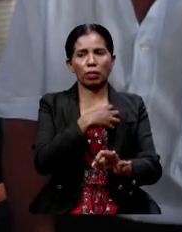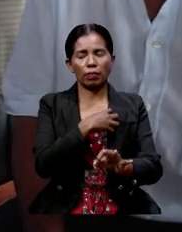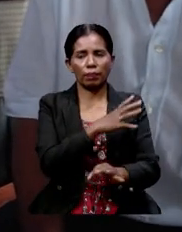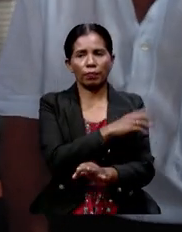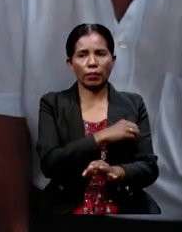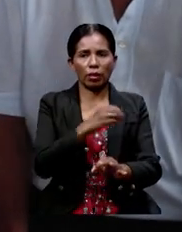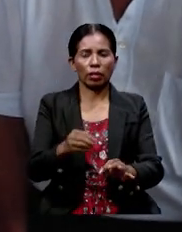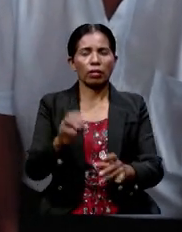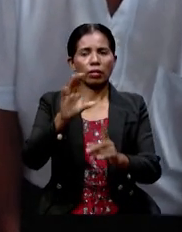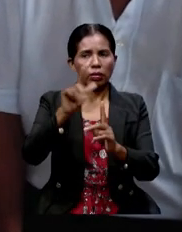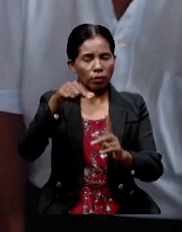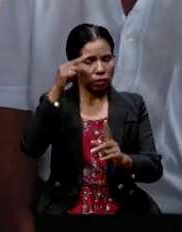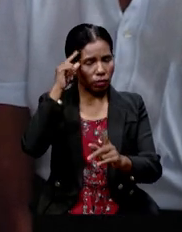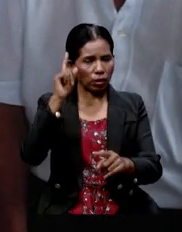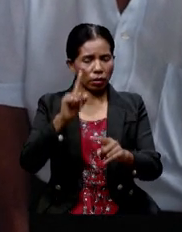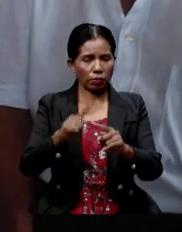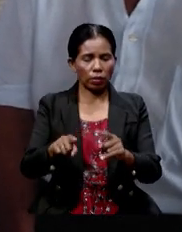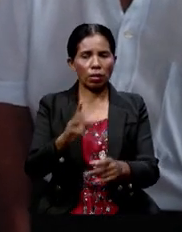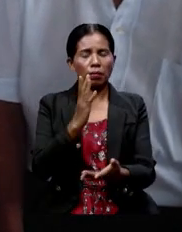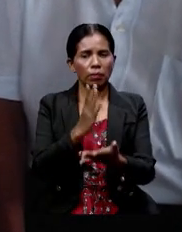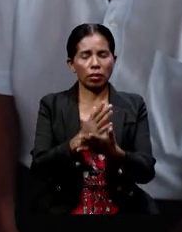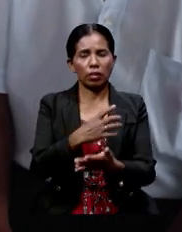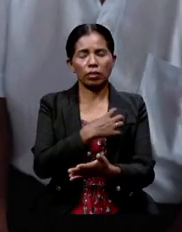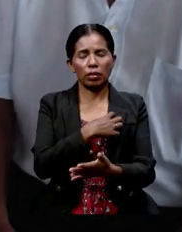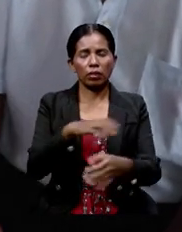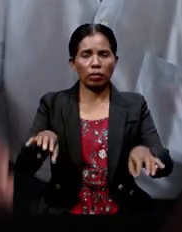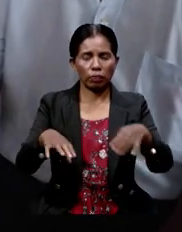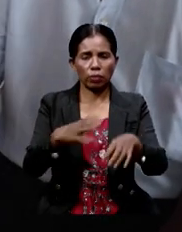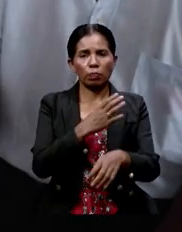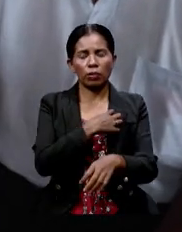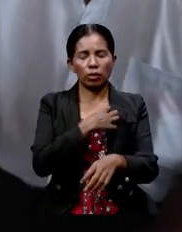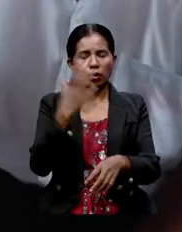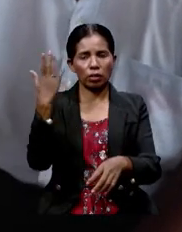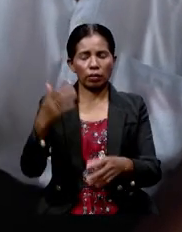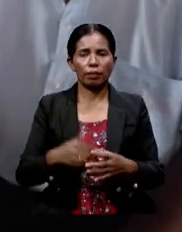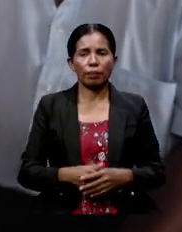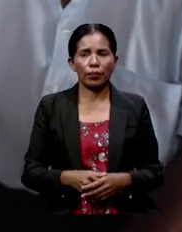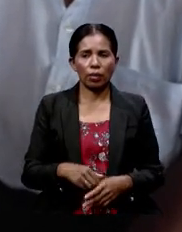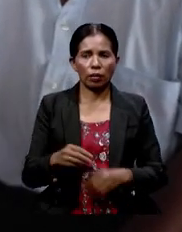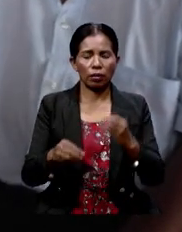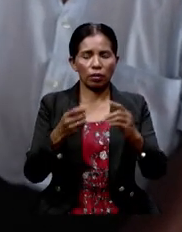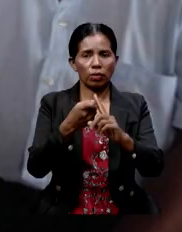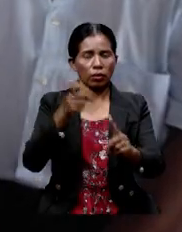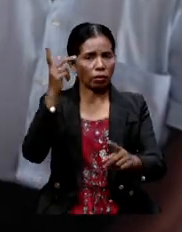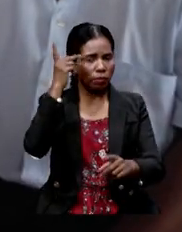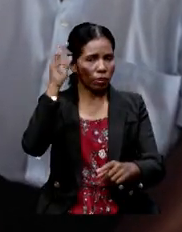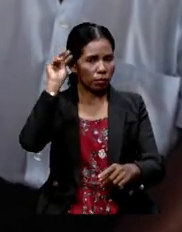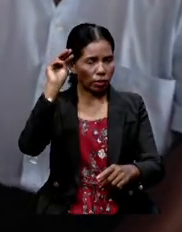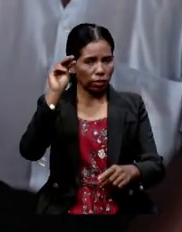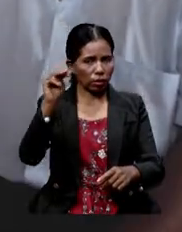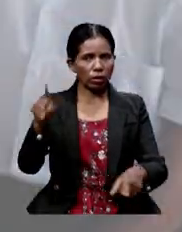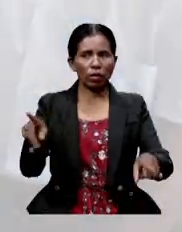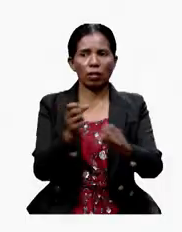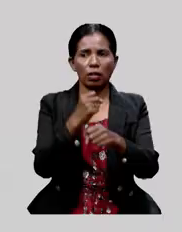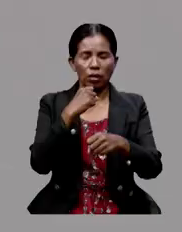Fundação Marim chefe governo la bele intervém serviço penteli nian e terreno. Intervenção com si primeiro ministro e dane